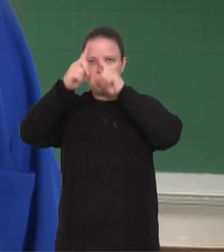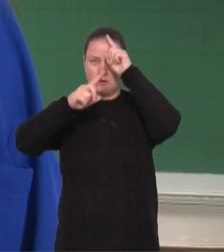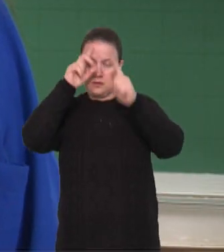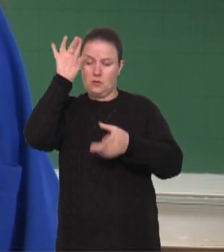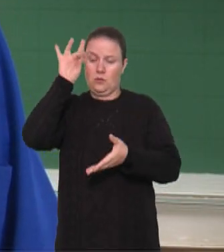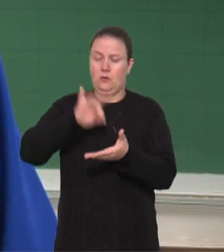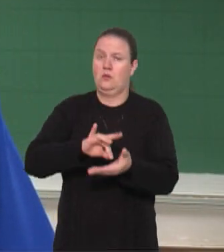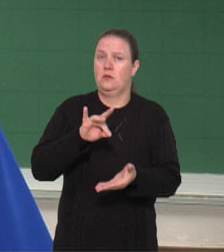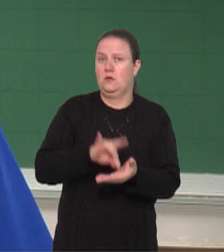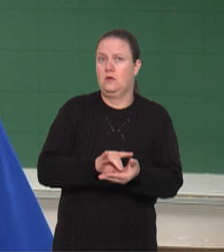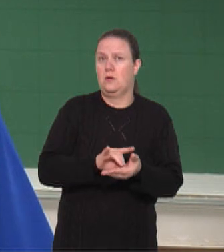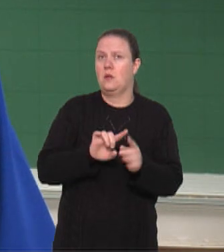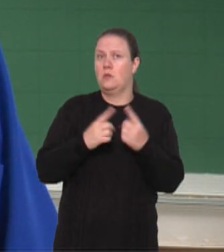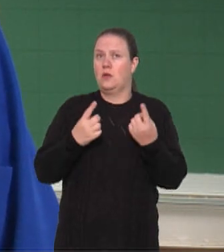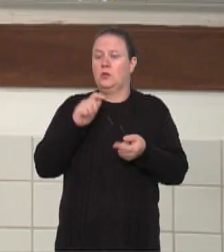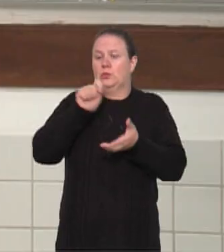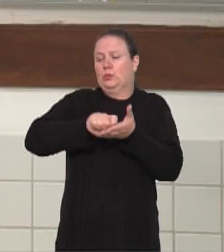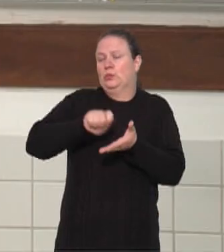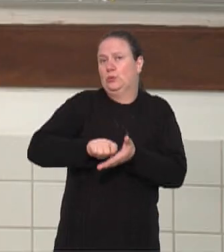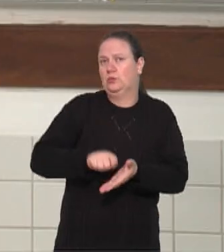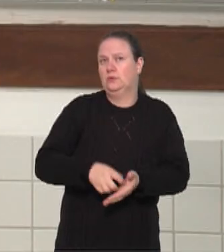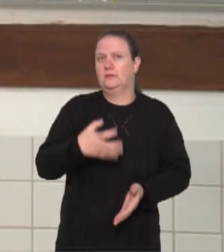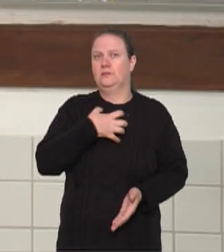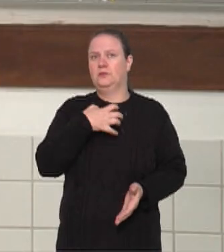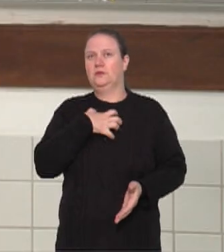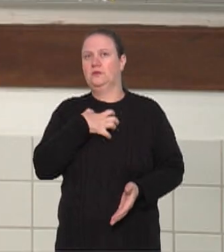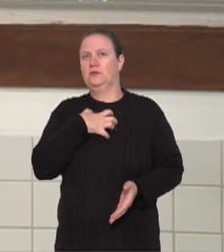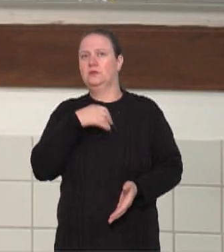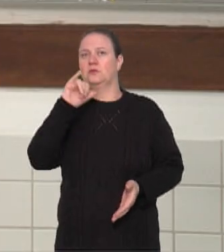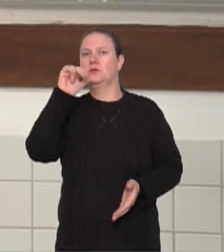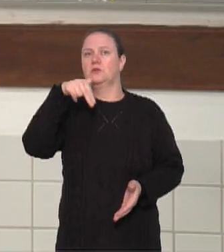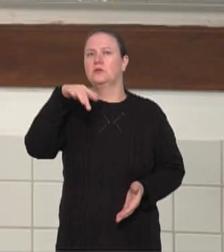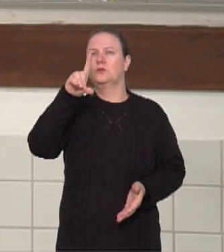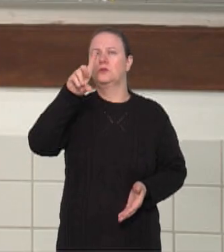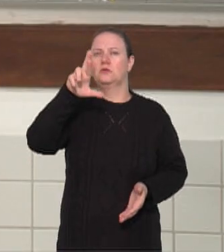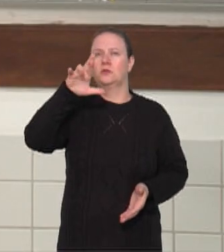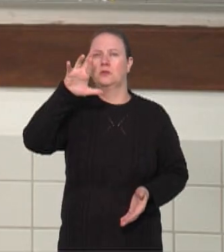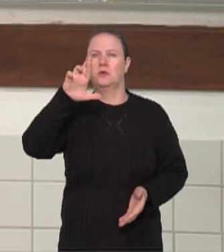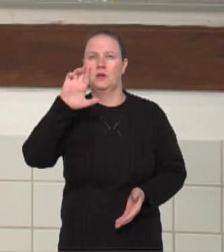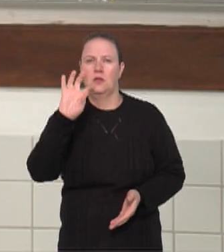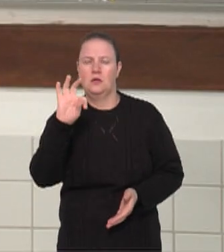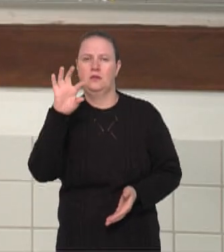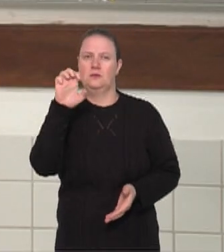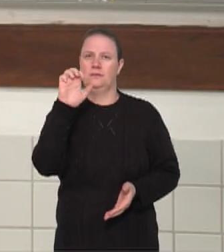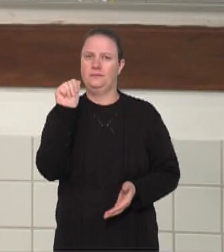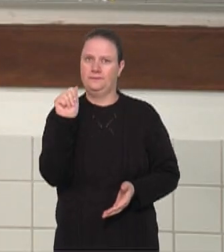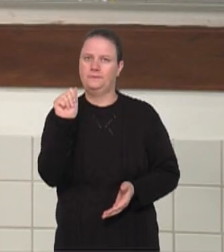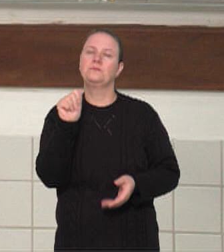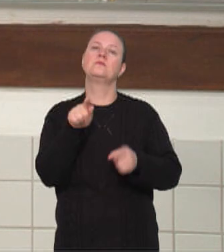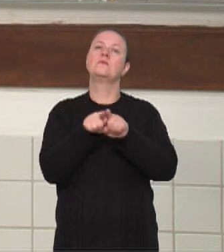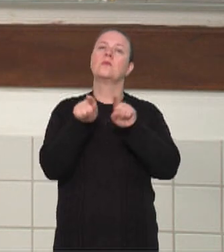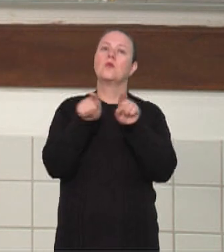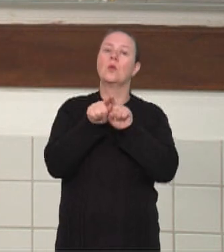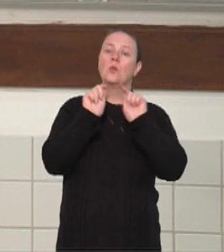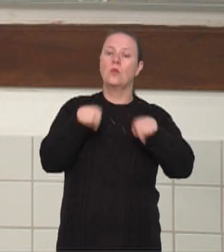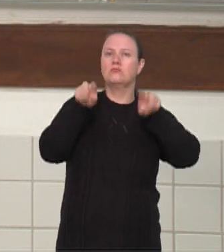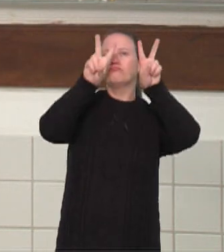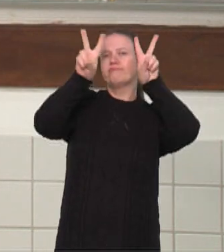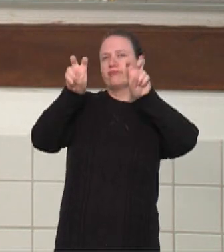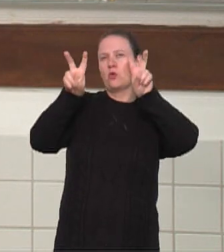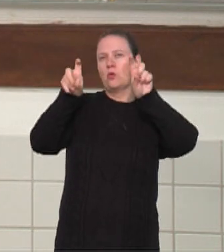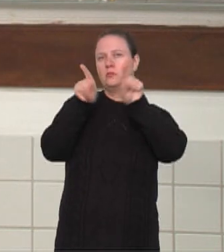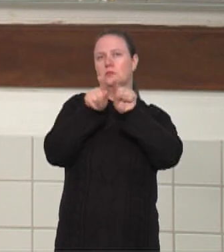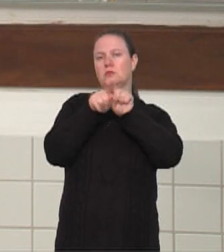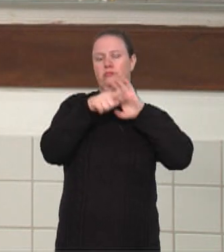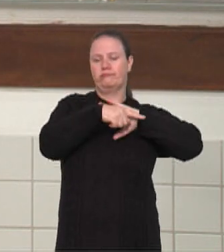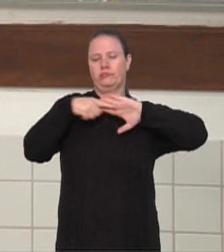original, porém, você transcreve de uma forma indireta a fala da pessoa. Posso usar as aspas ou 2 pontos, parágrafo,